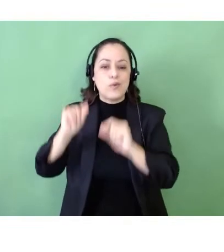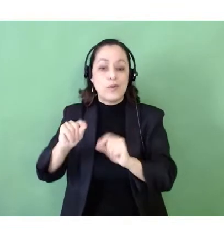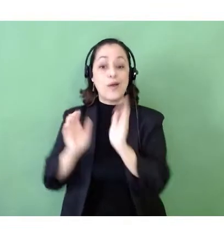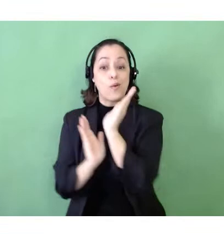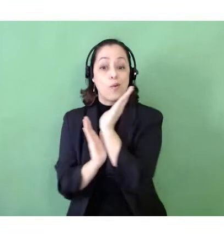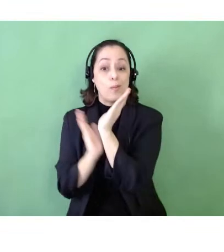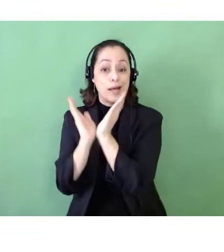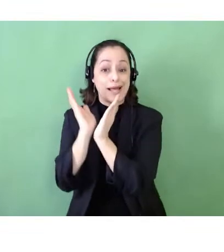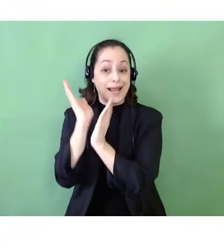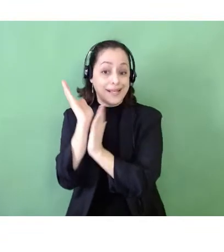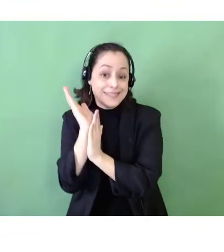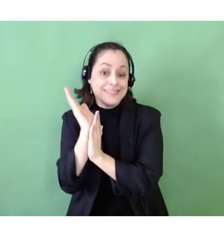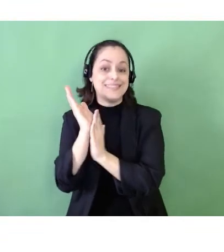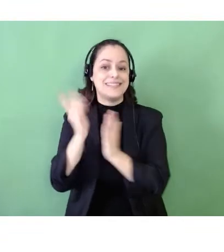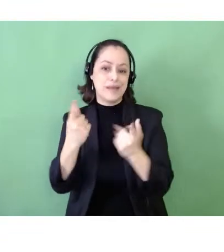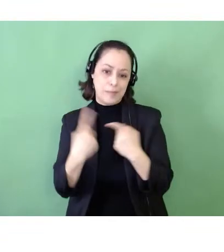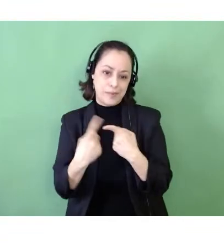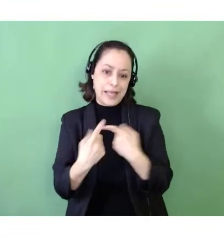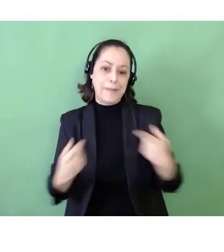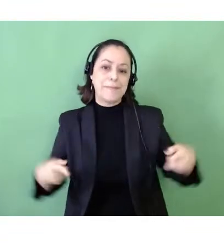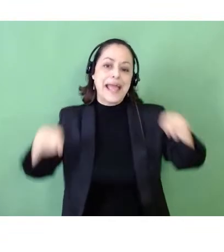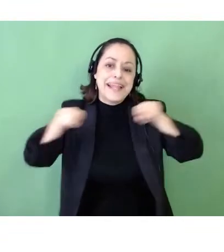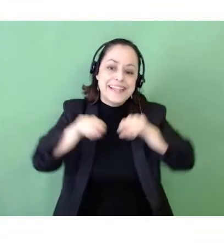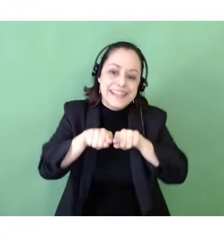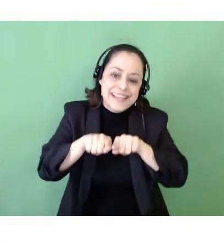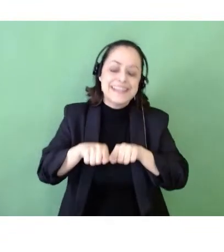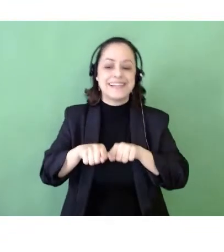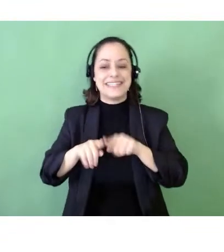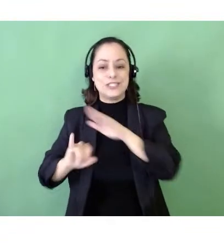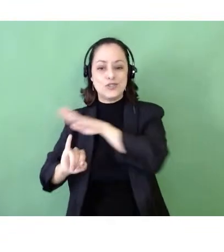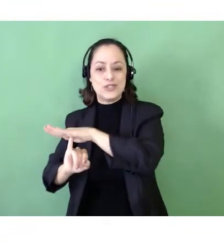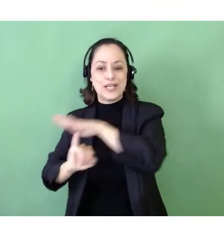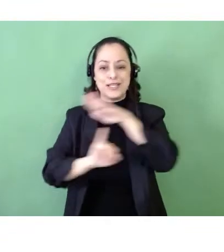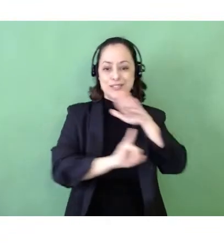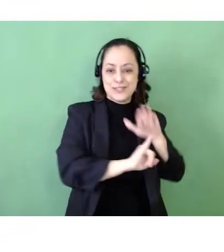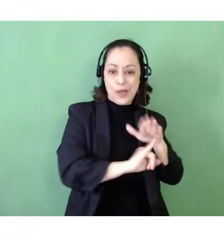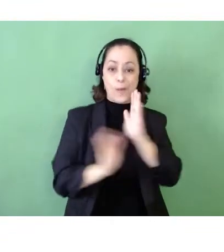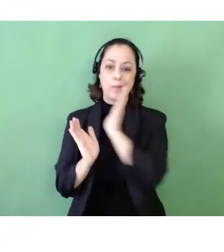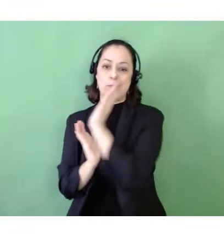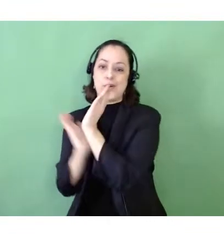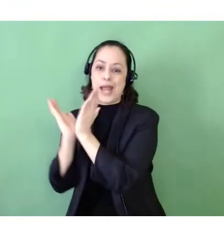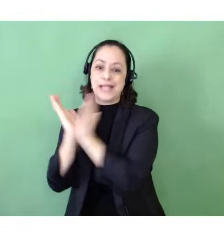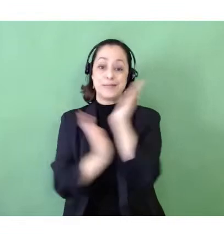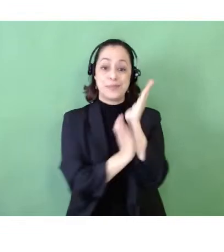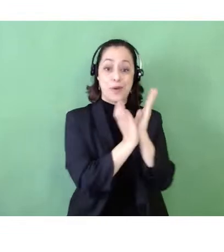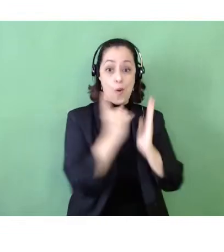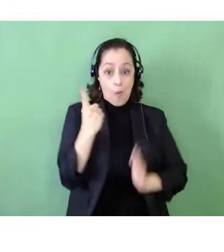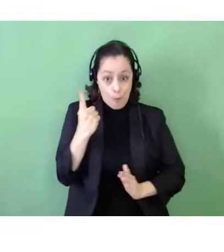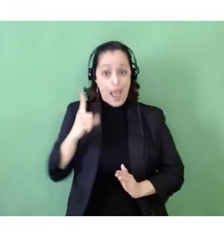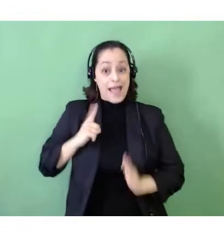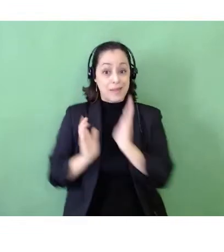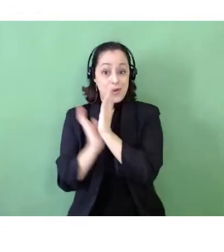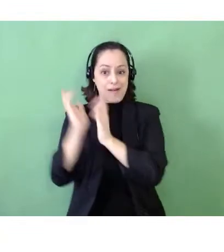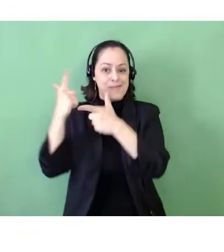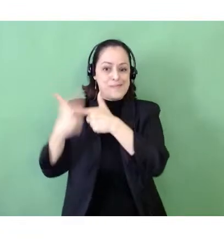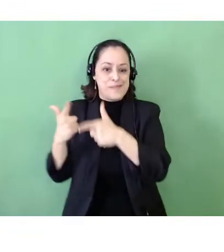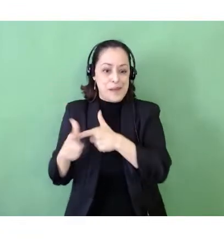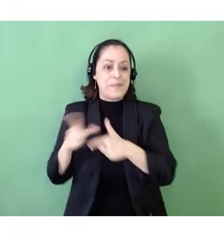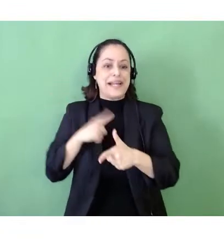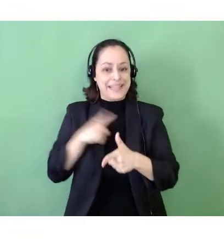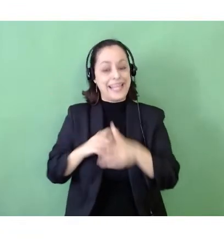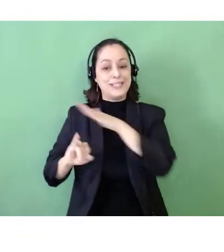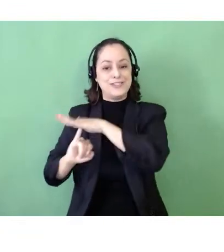burocracia também, porque no fundo estamos lidando com duas burocracias e uma só já causa problemas. Duas é